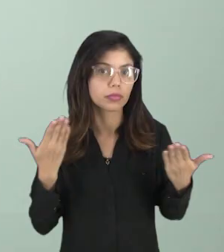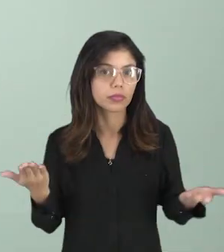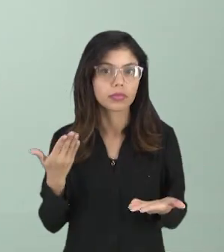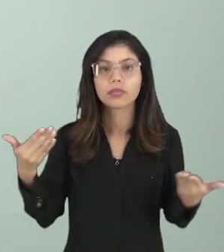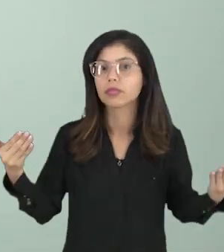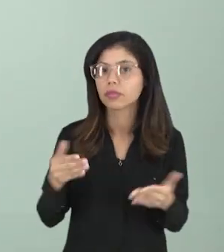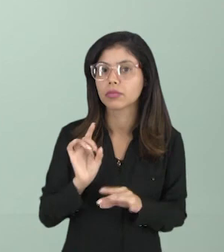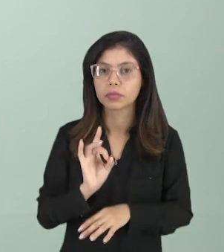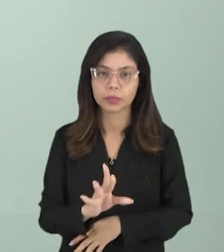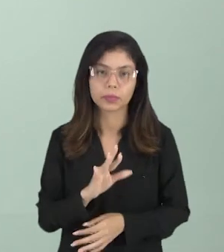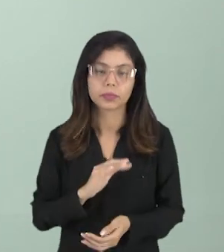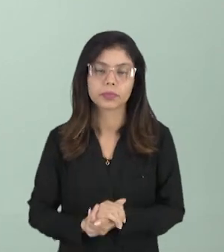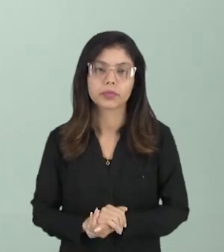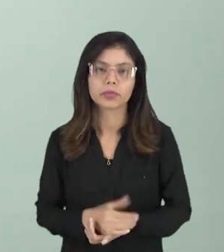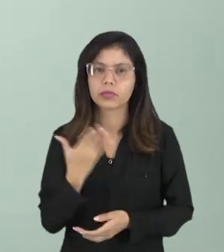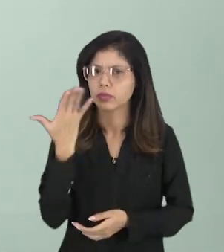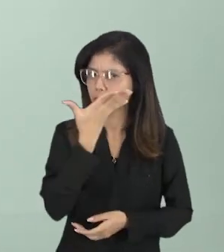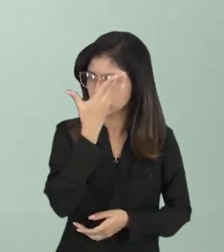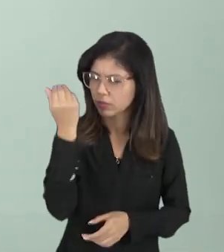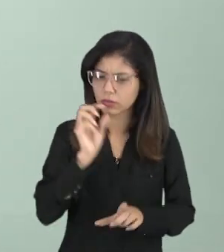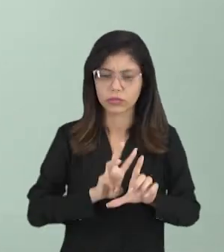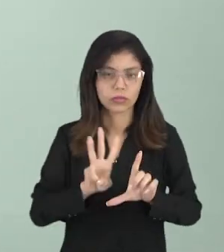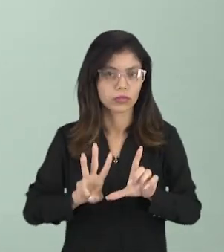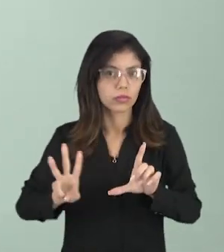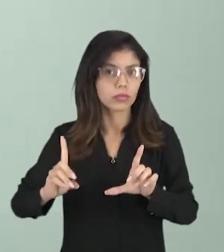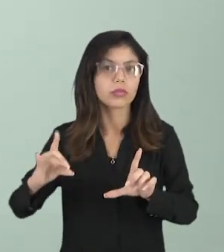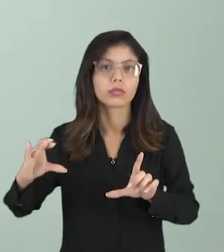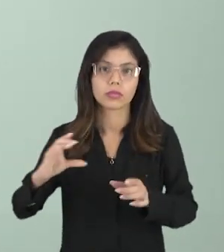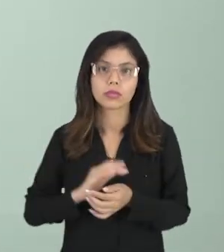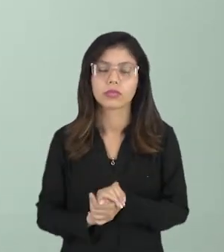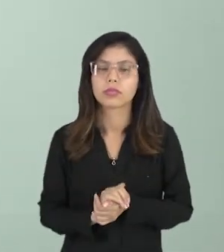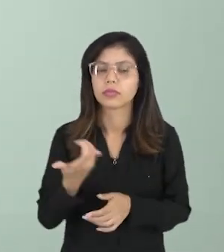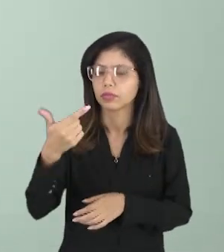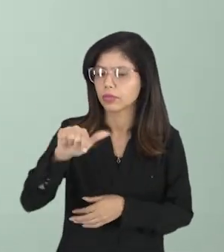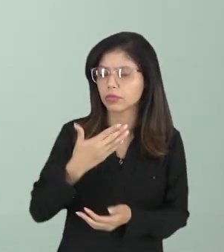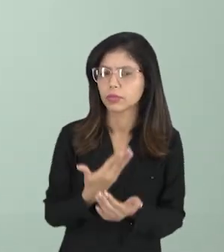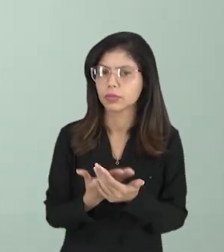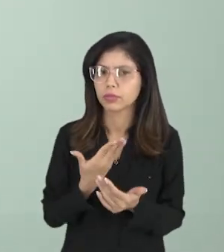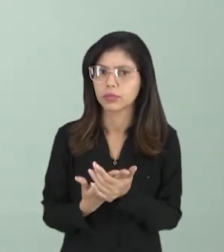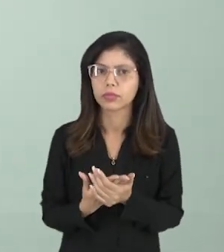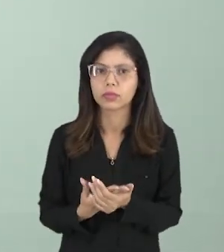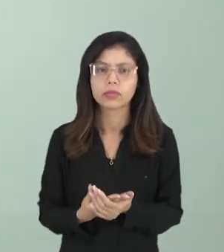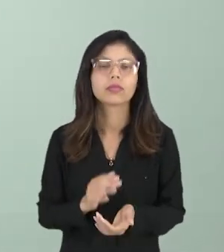por hoje é só. Não deixe de acessar a plataforma Eduque para estar revendo